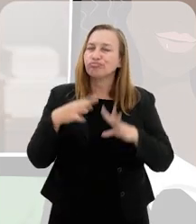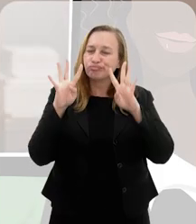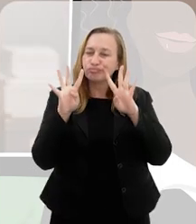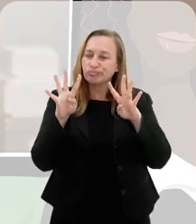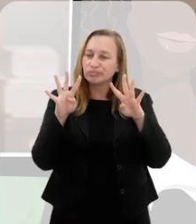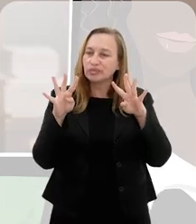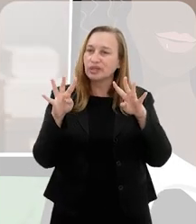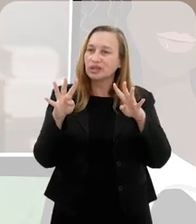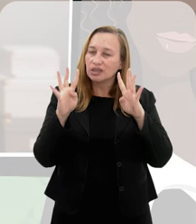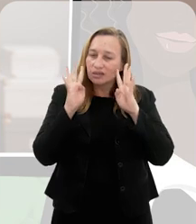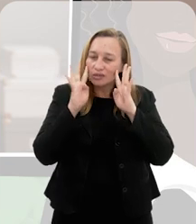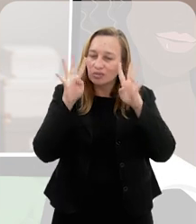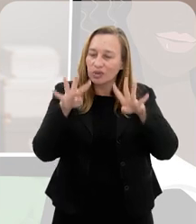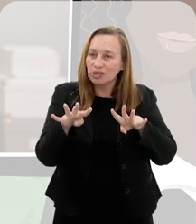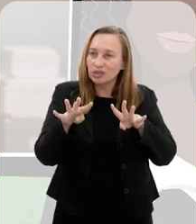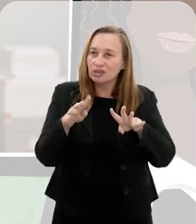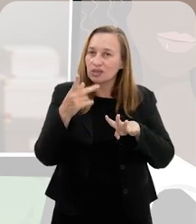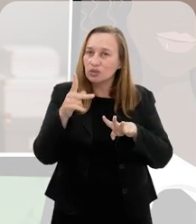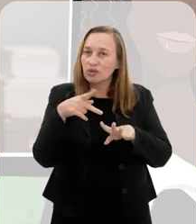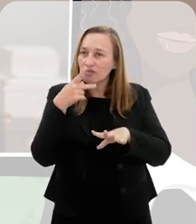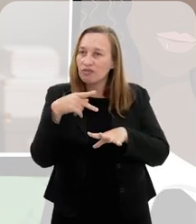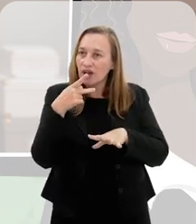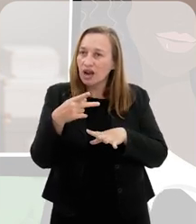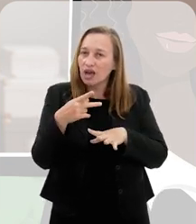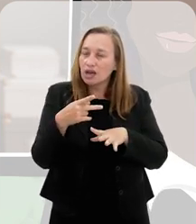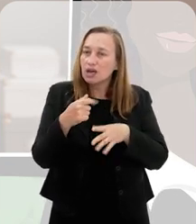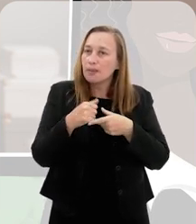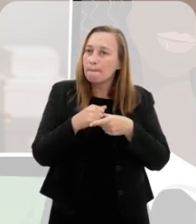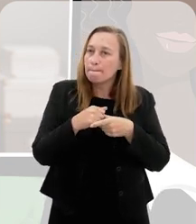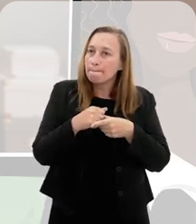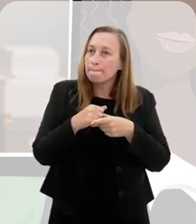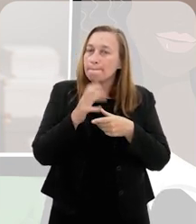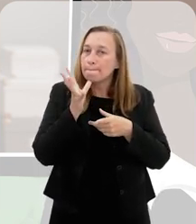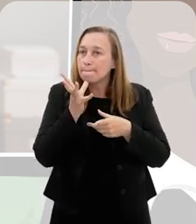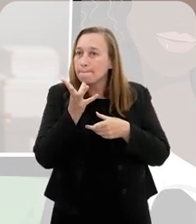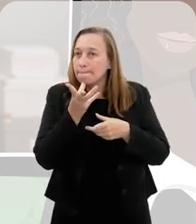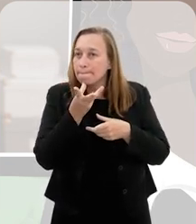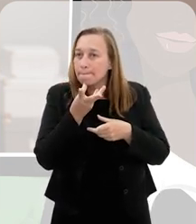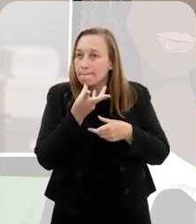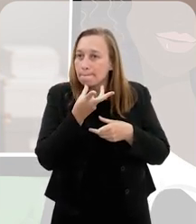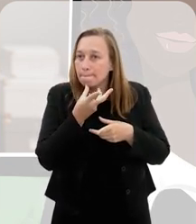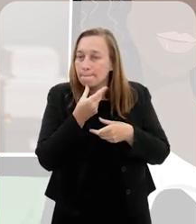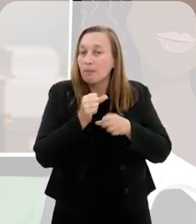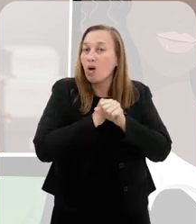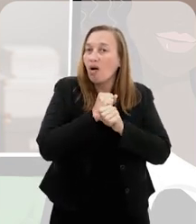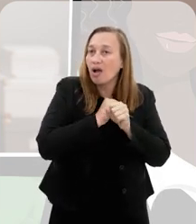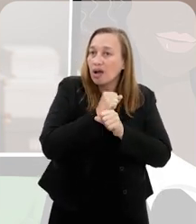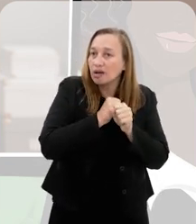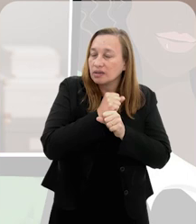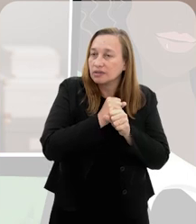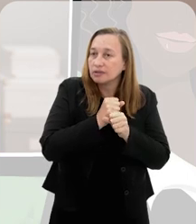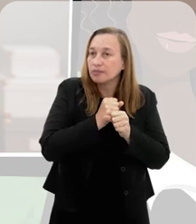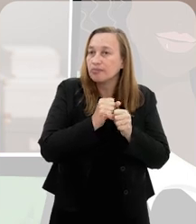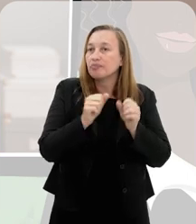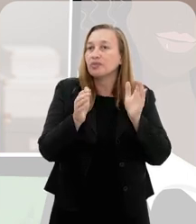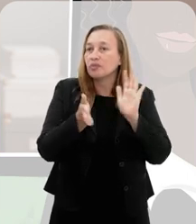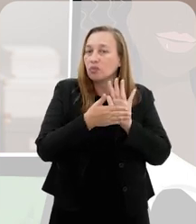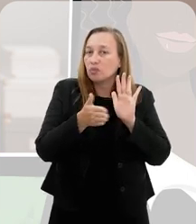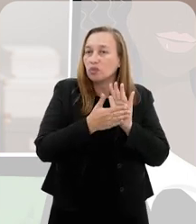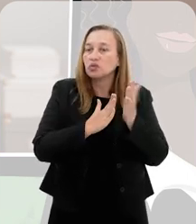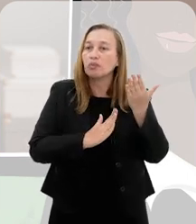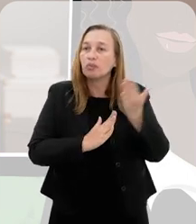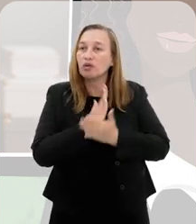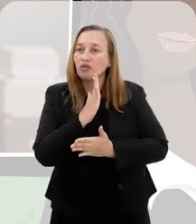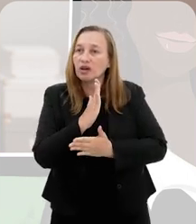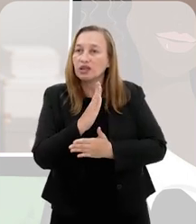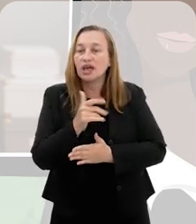mas o que me chamou a atenção durante a sua explanação foi que demorou anos para que